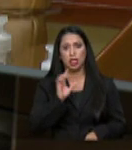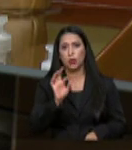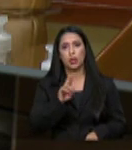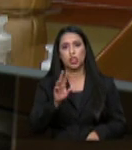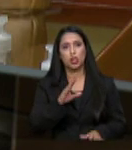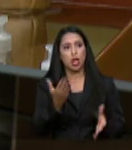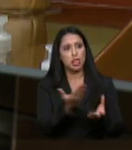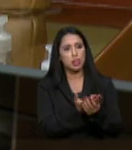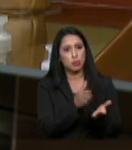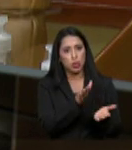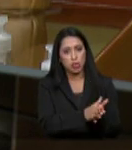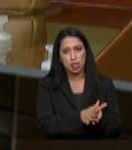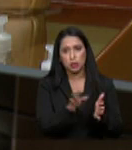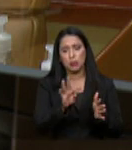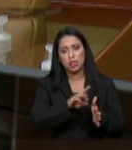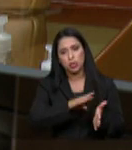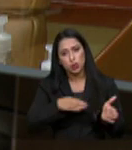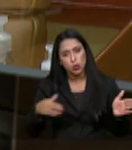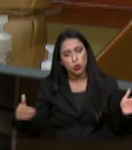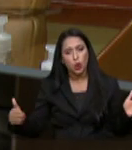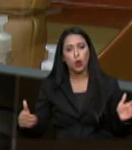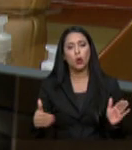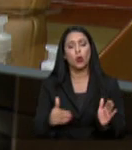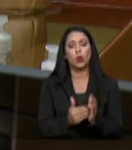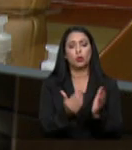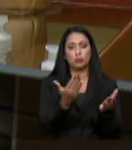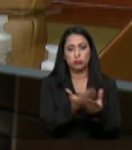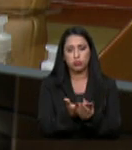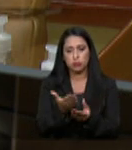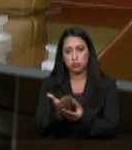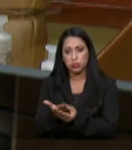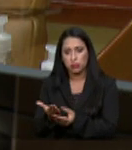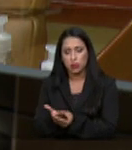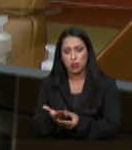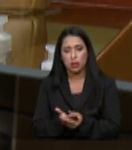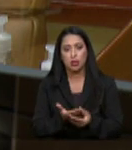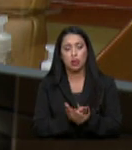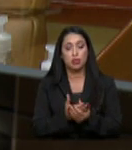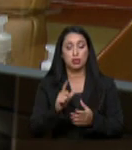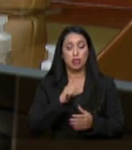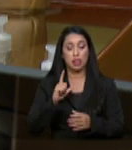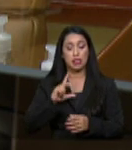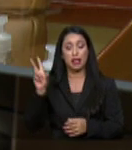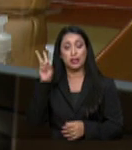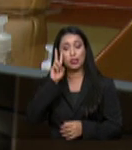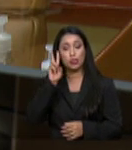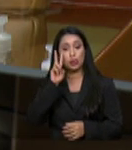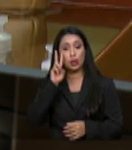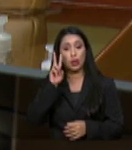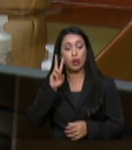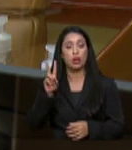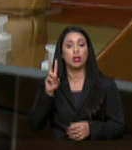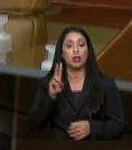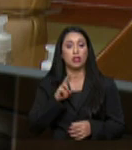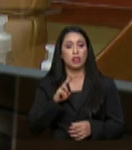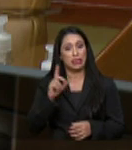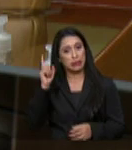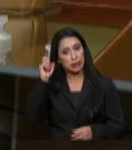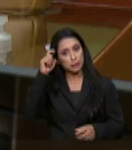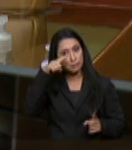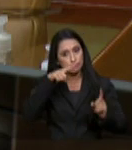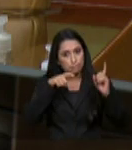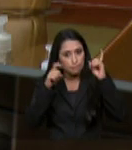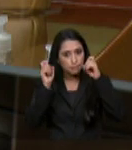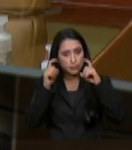caos mas honra todos os casos Especialmente porque nesse nessa passagem histórica tão tumultuada de tantas